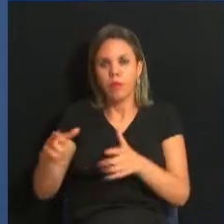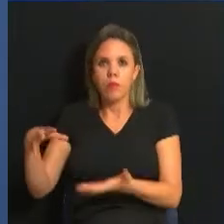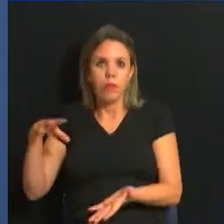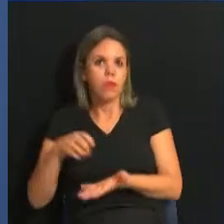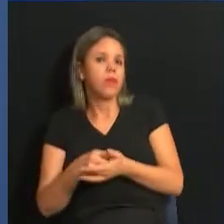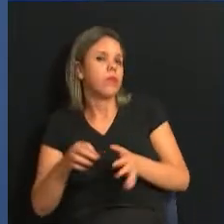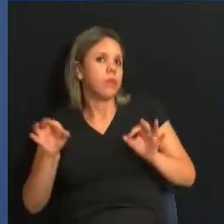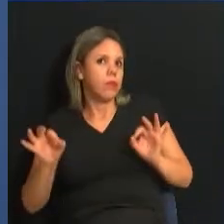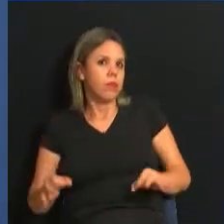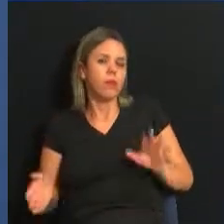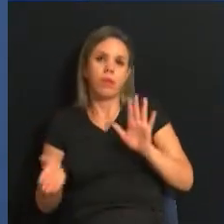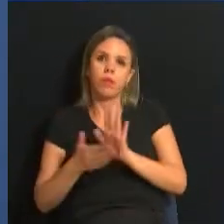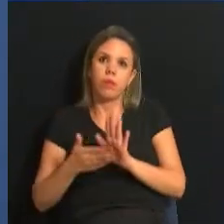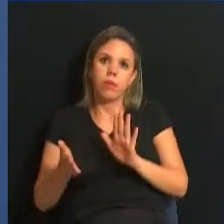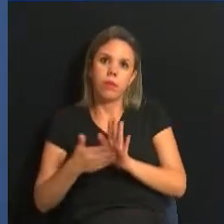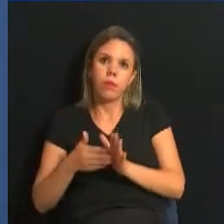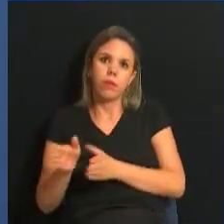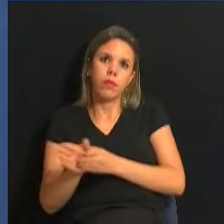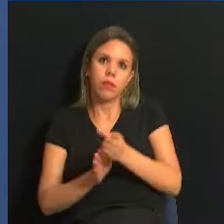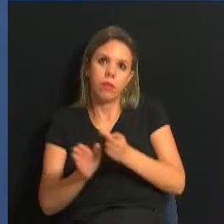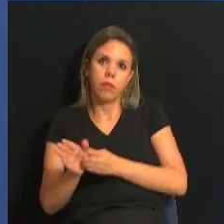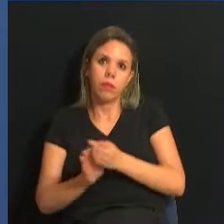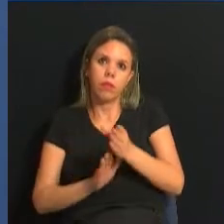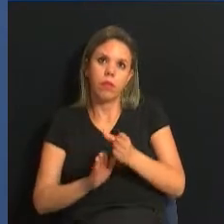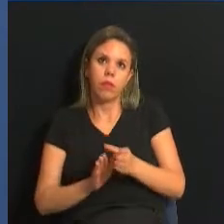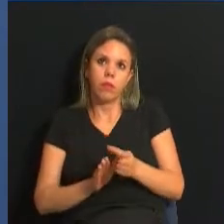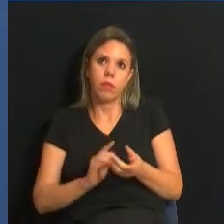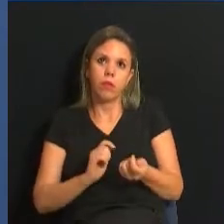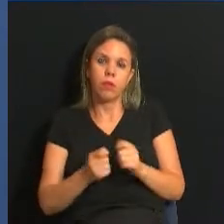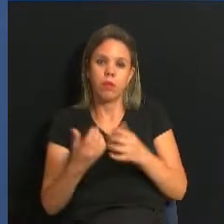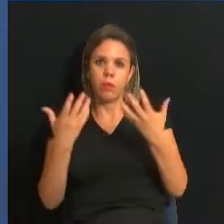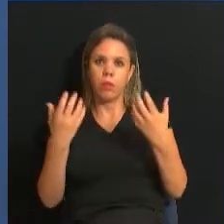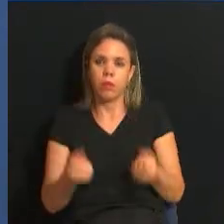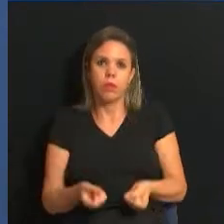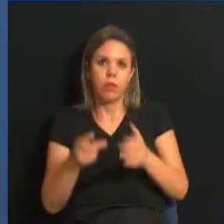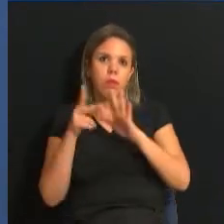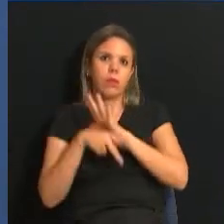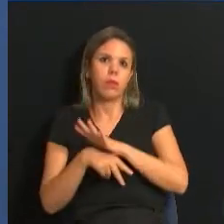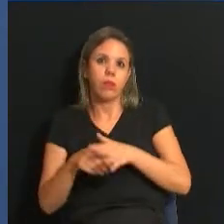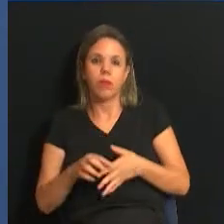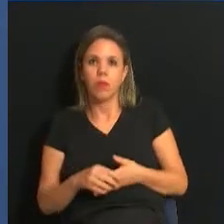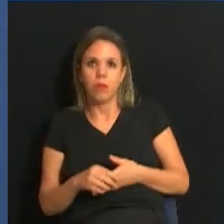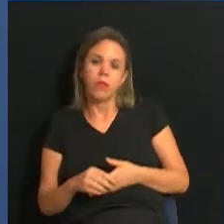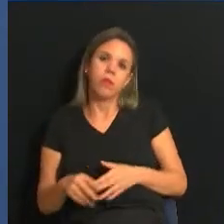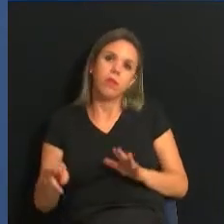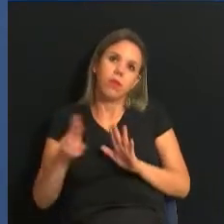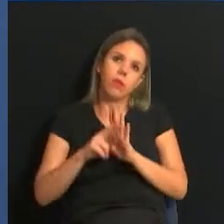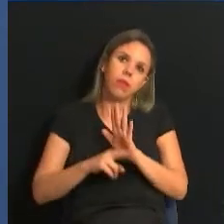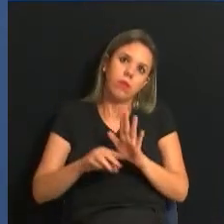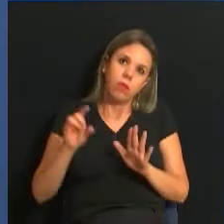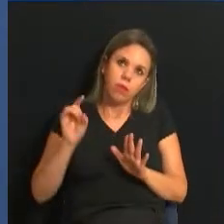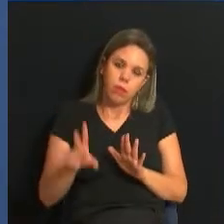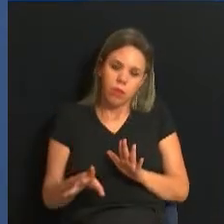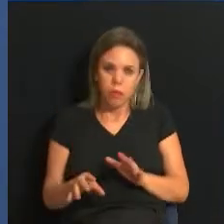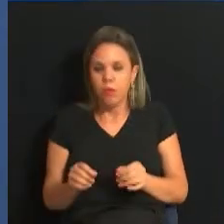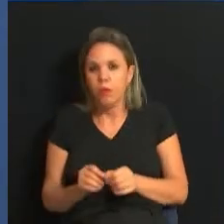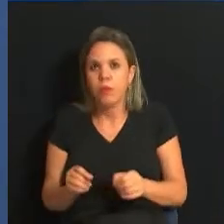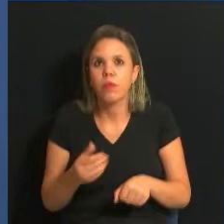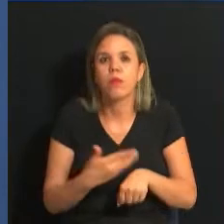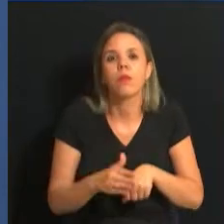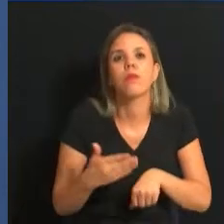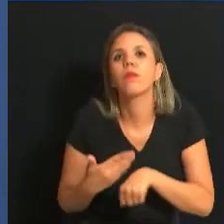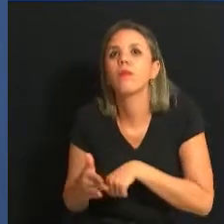e propõe orientações para a adesão ao projeto. As regras só serão aplicadas